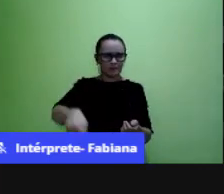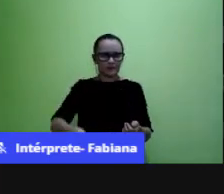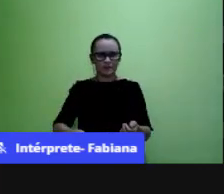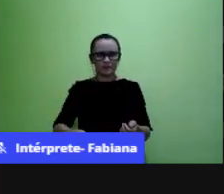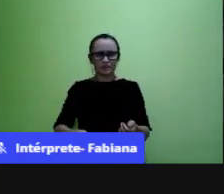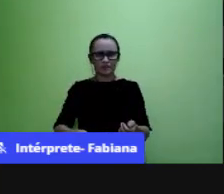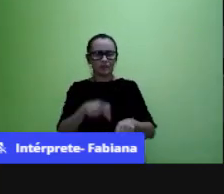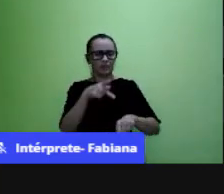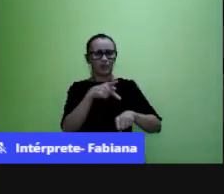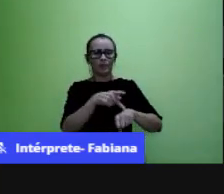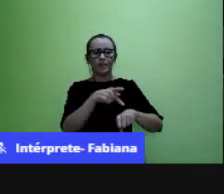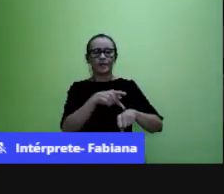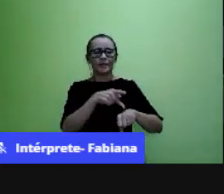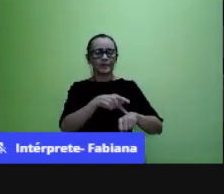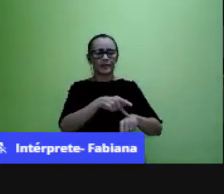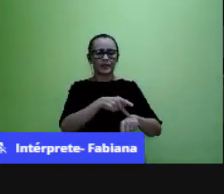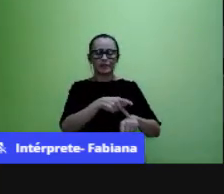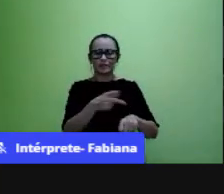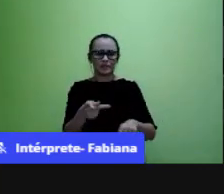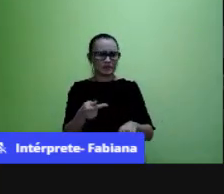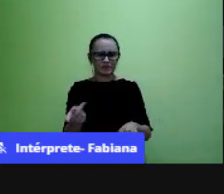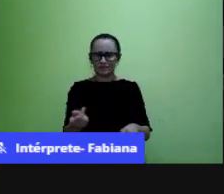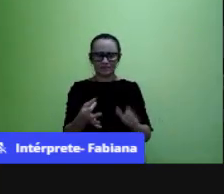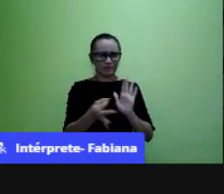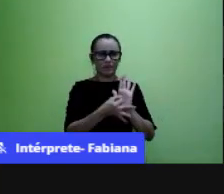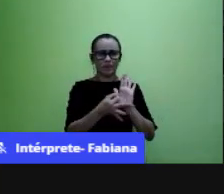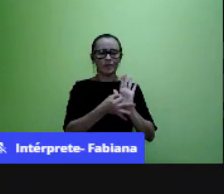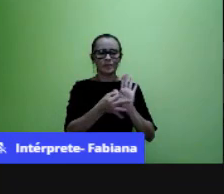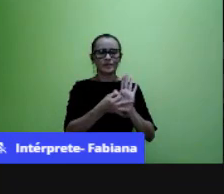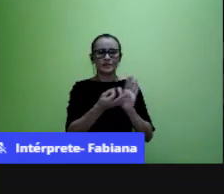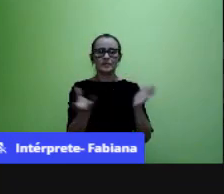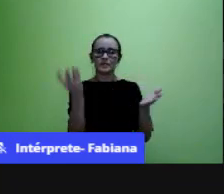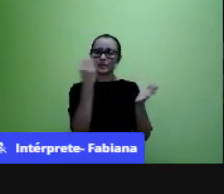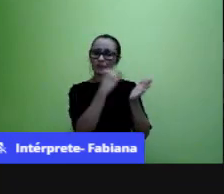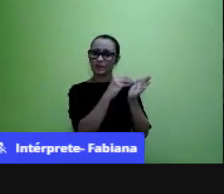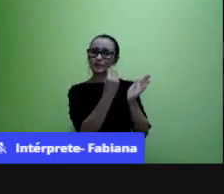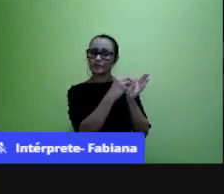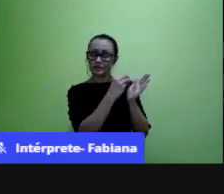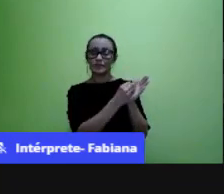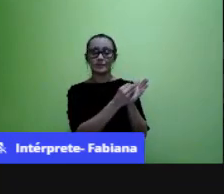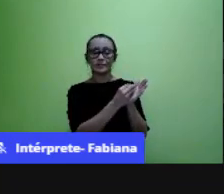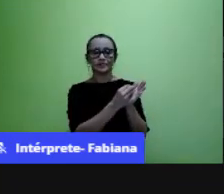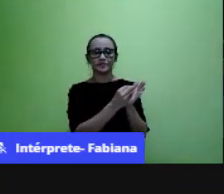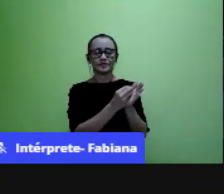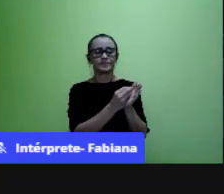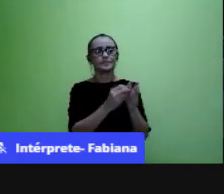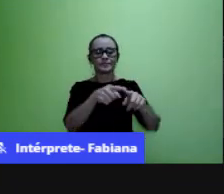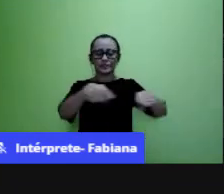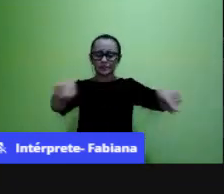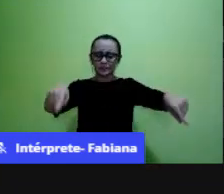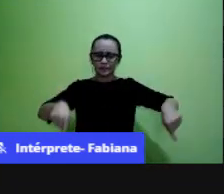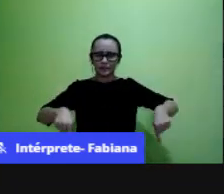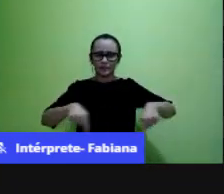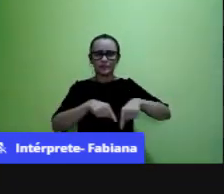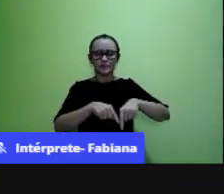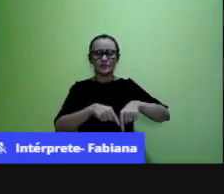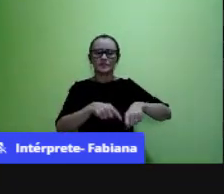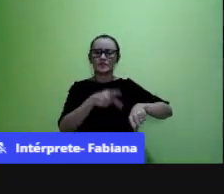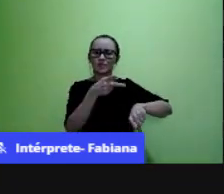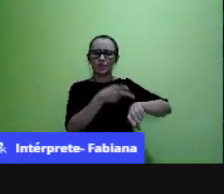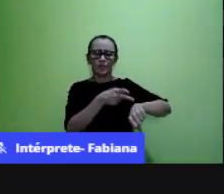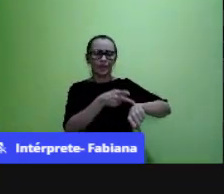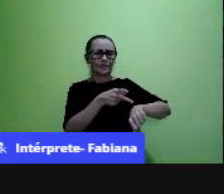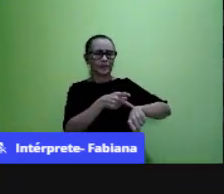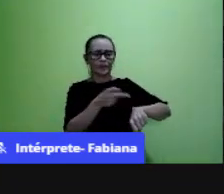pedra, põe a sugestão para o seu pai. Coloca lá no caderno, ó, risca com a pedra, risca com giz,